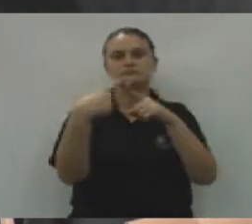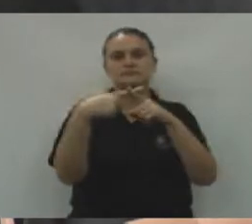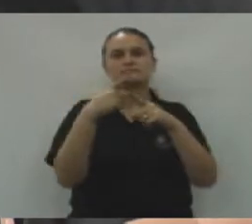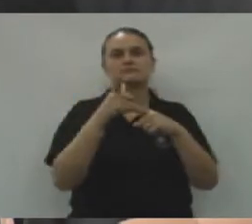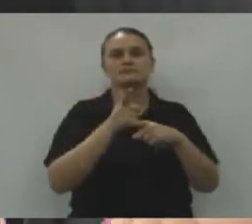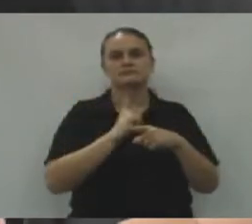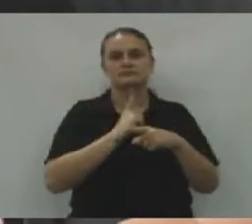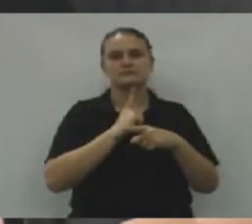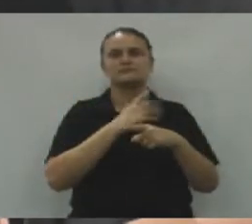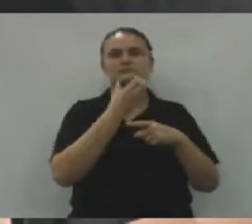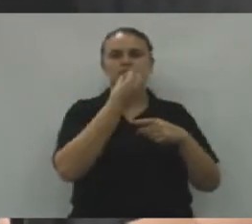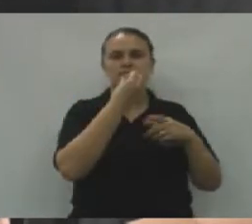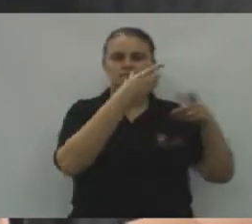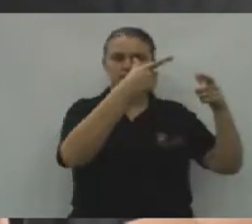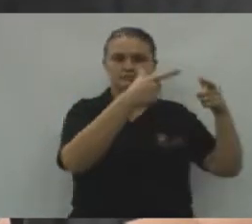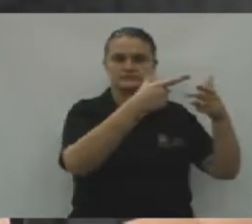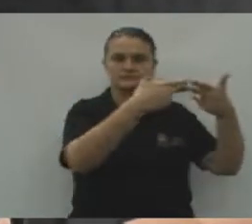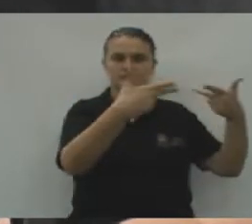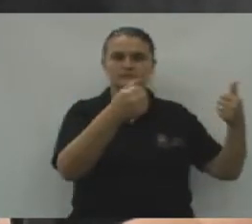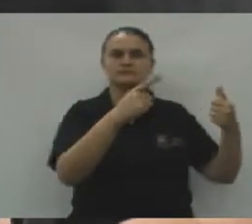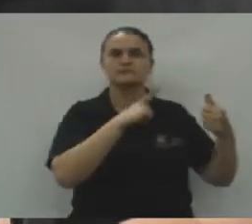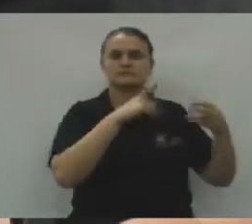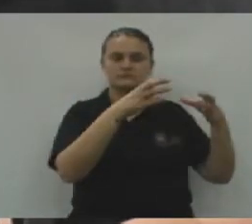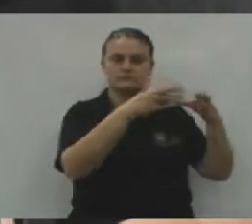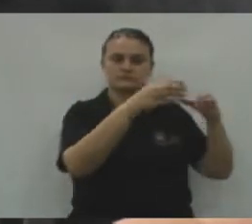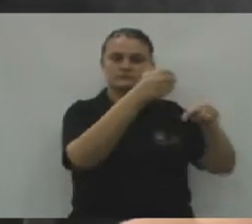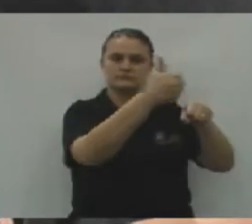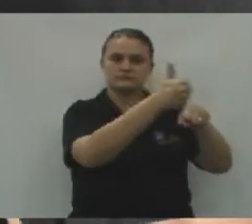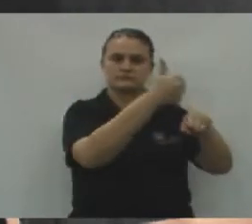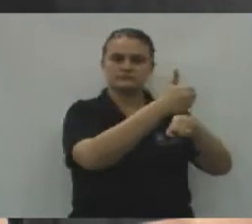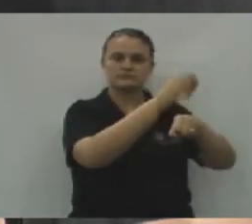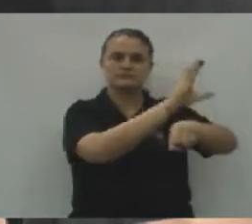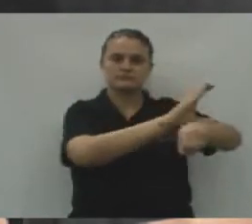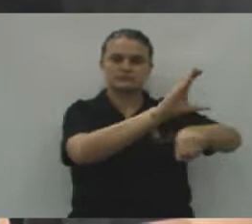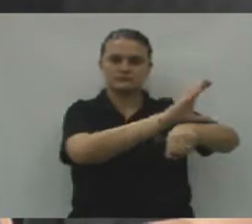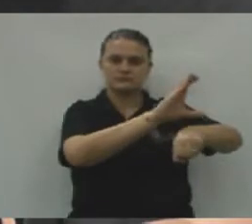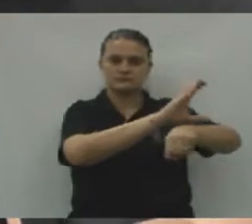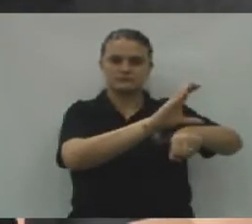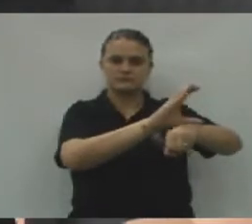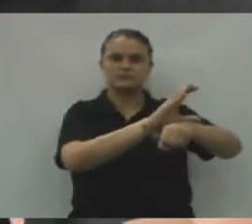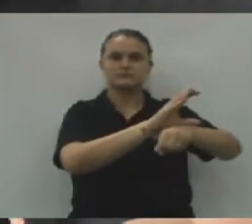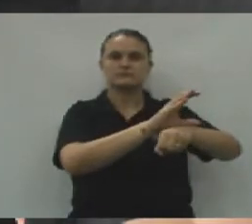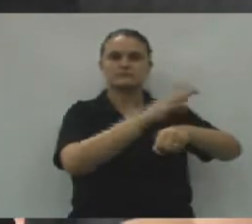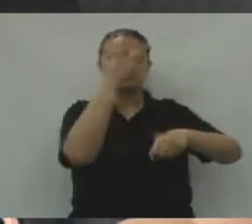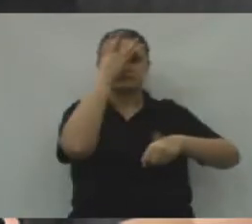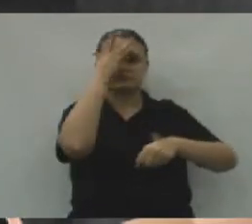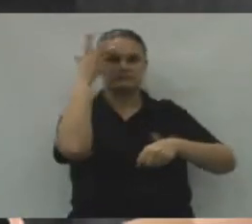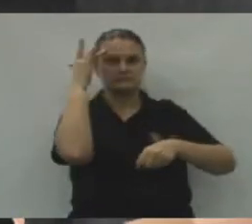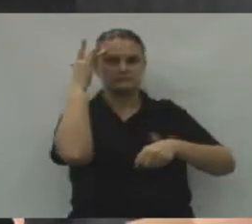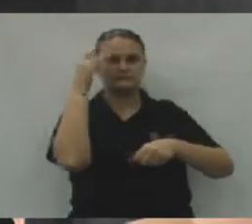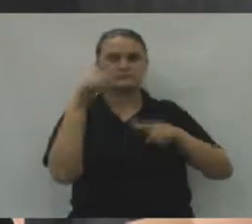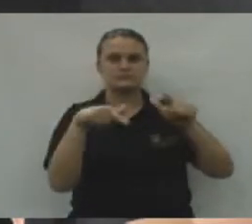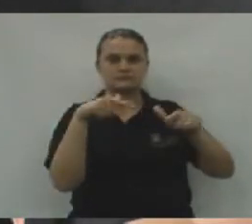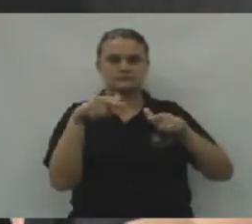estrutura bem montada, agora com uma equipe sendo preparada de pessoas para